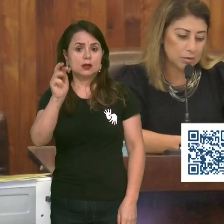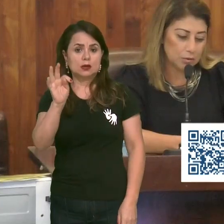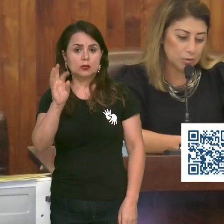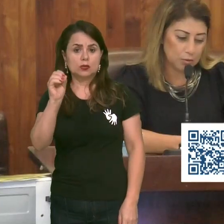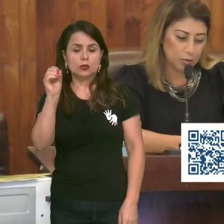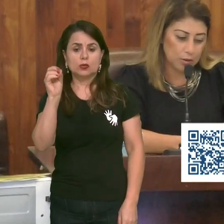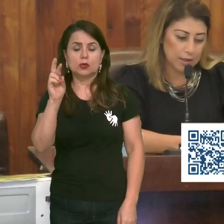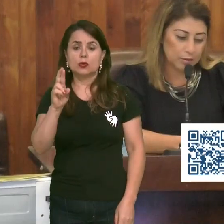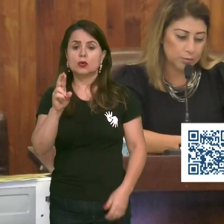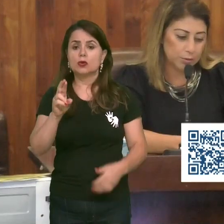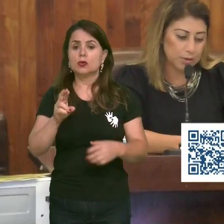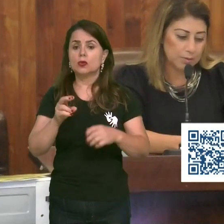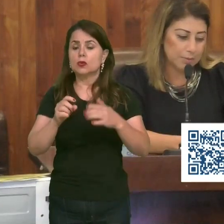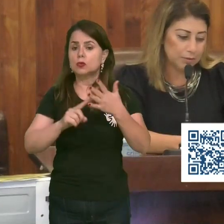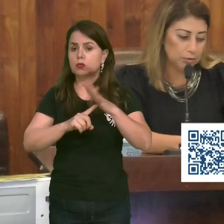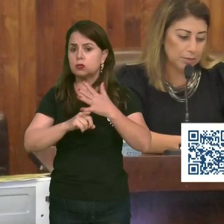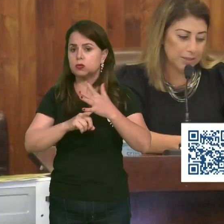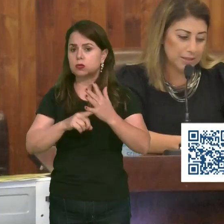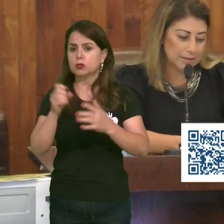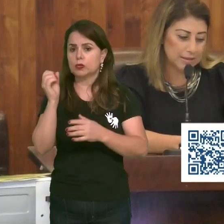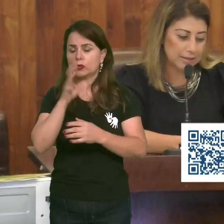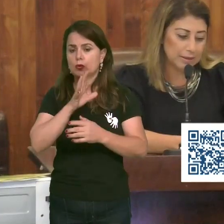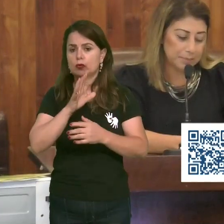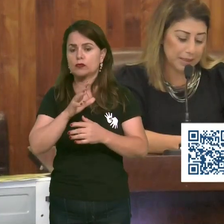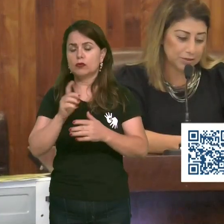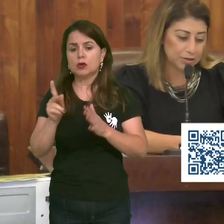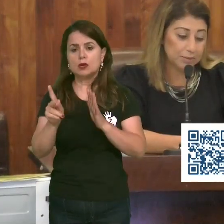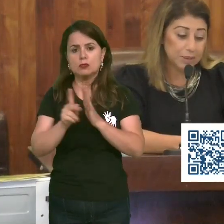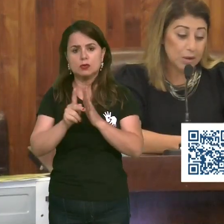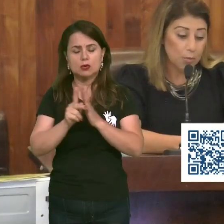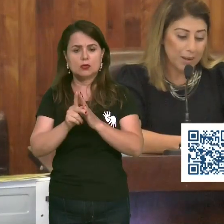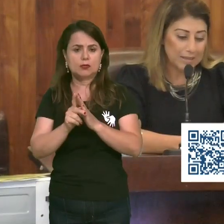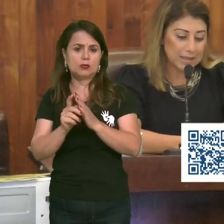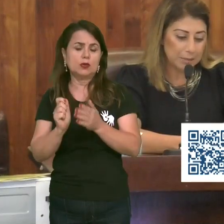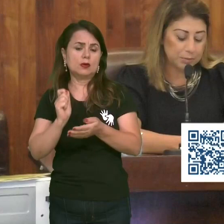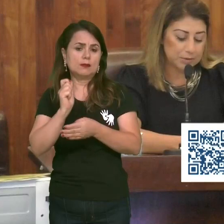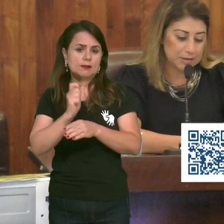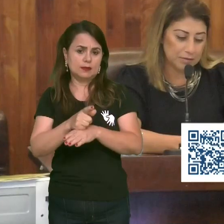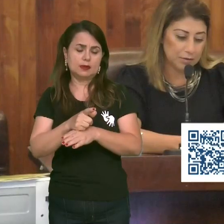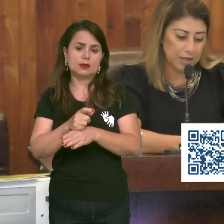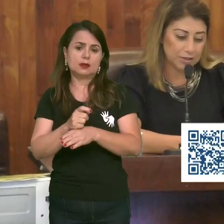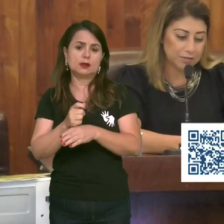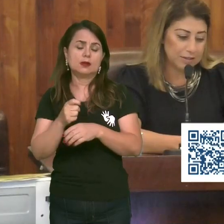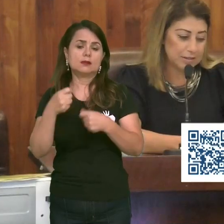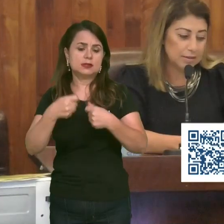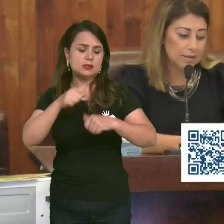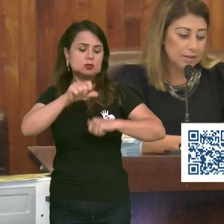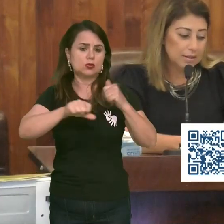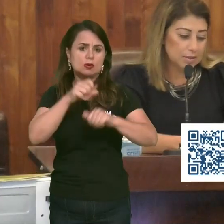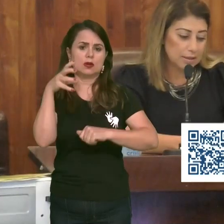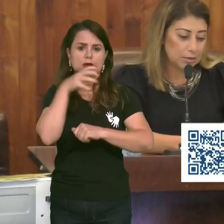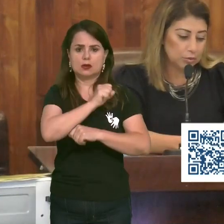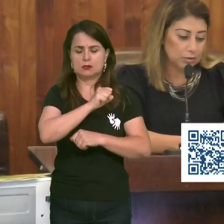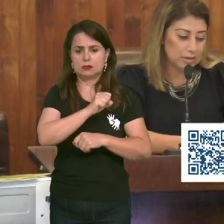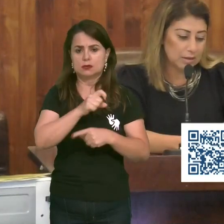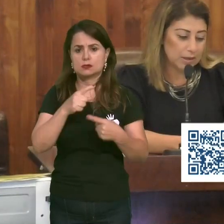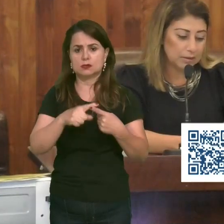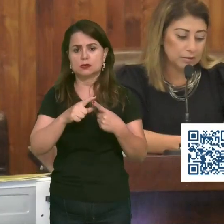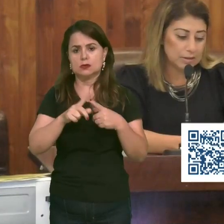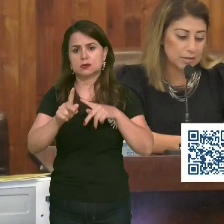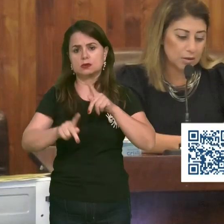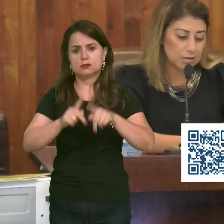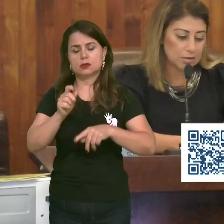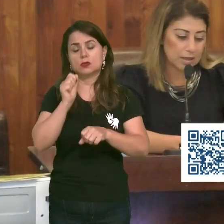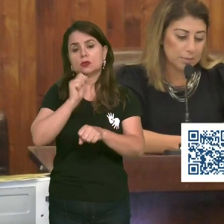que se possa colocar o programa Patrulha mecanizada em prática o mais rápido possível haja vista que os agricultores